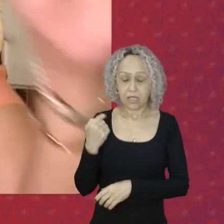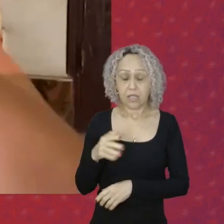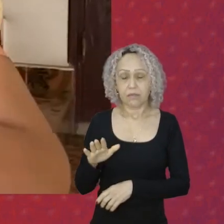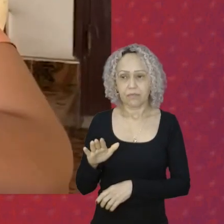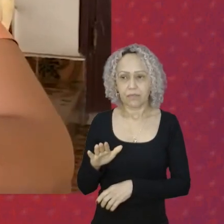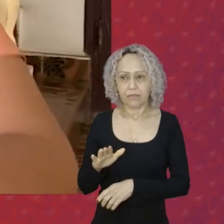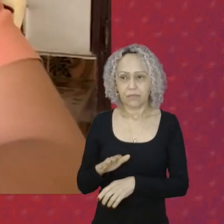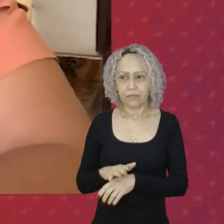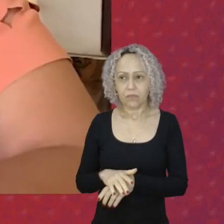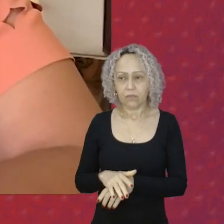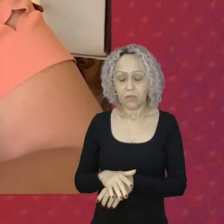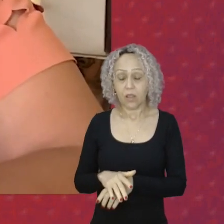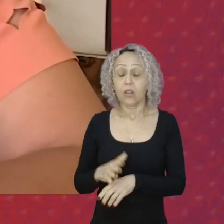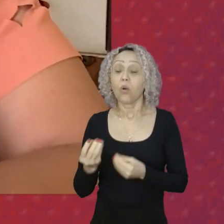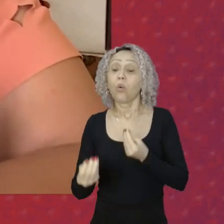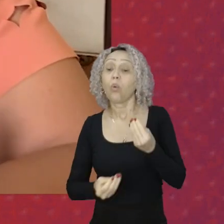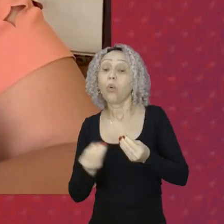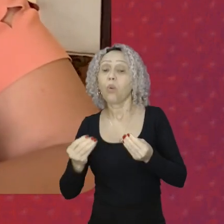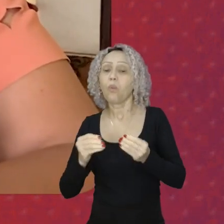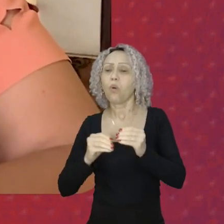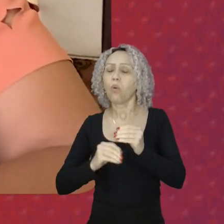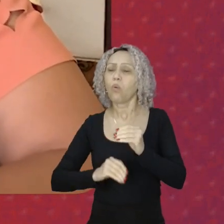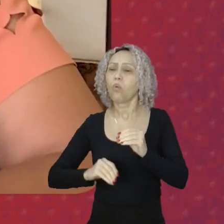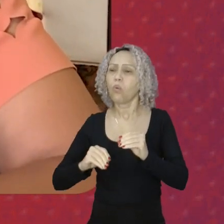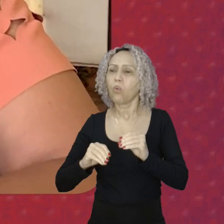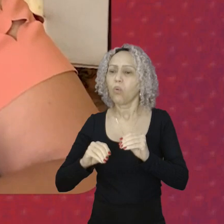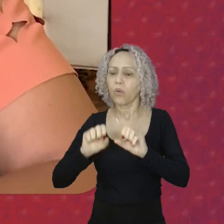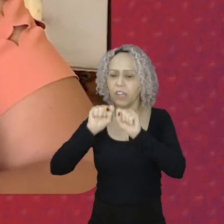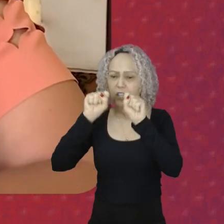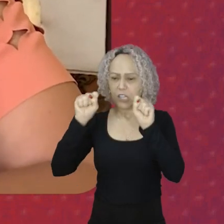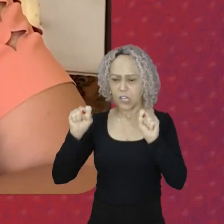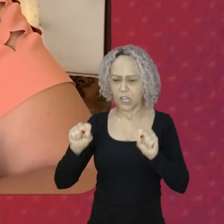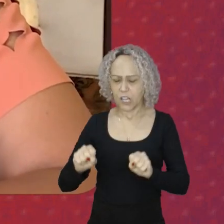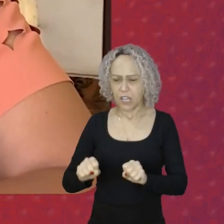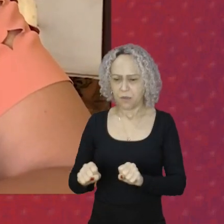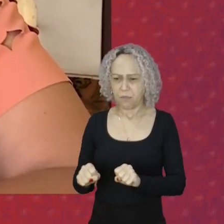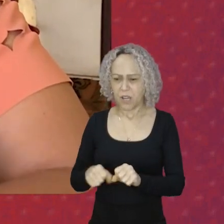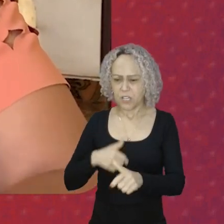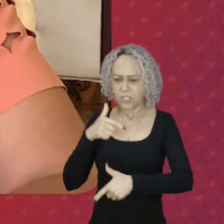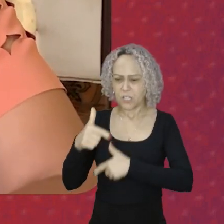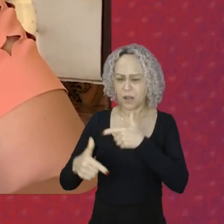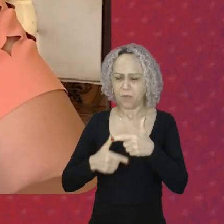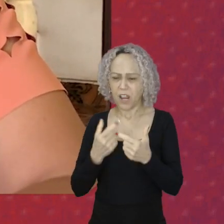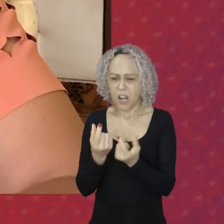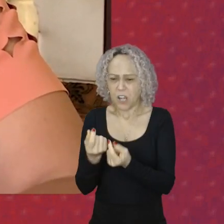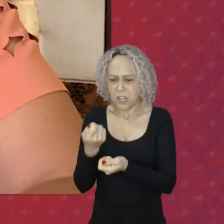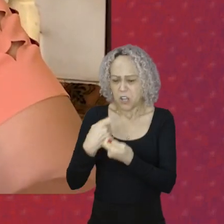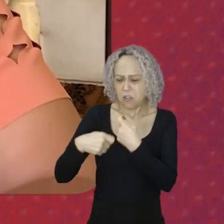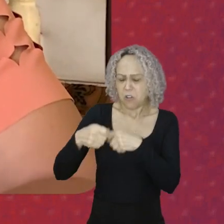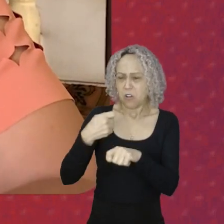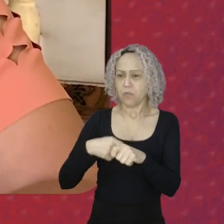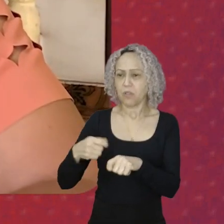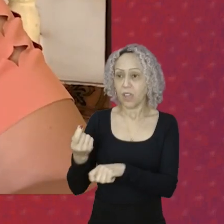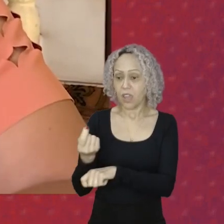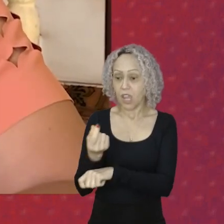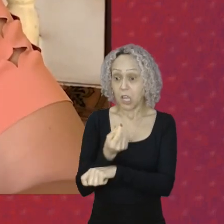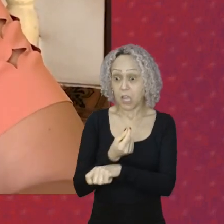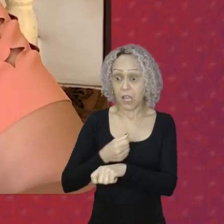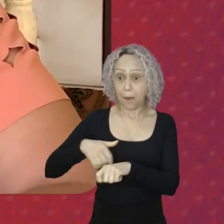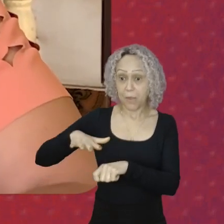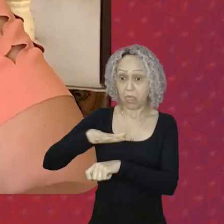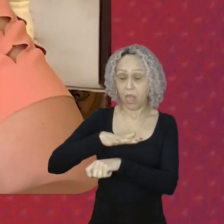do modo de produção capitalista. Então, nós passamos a um